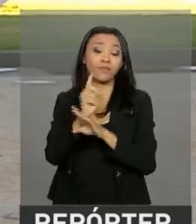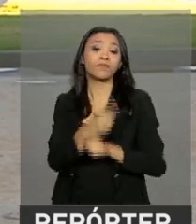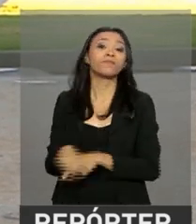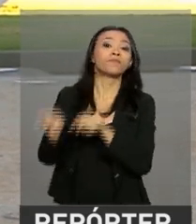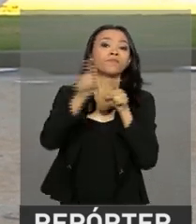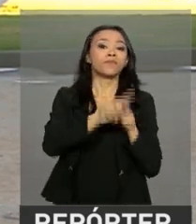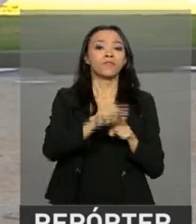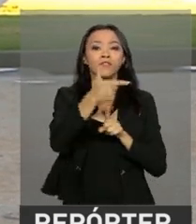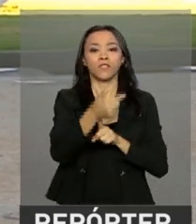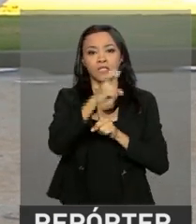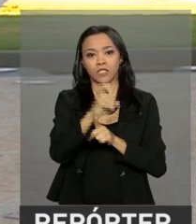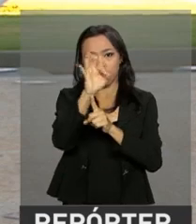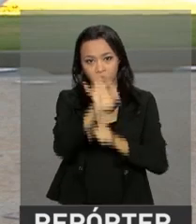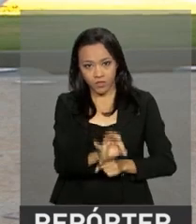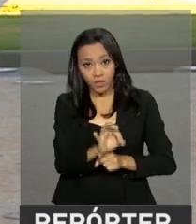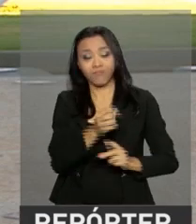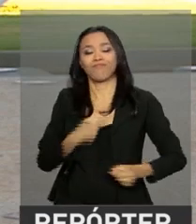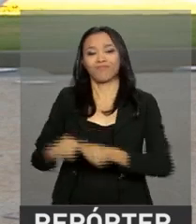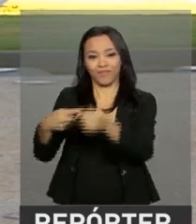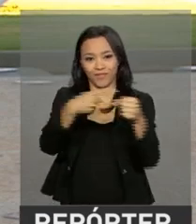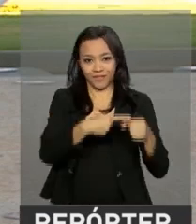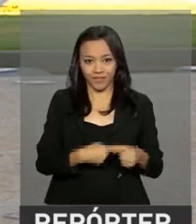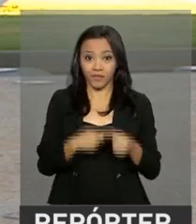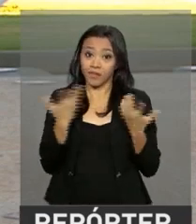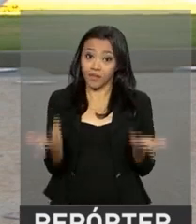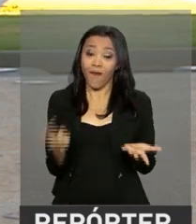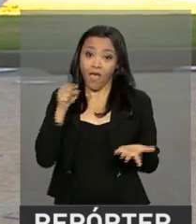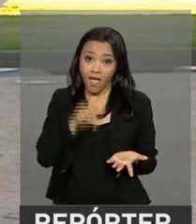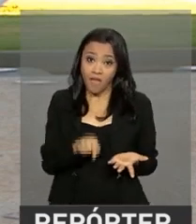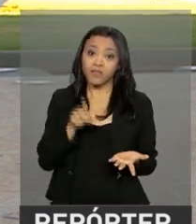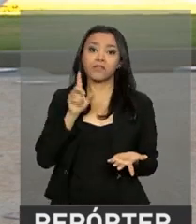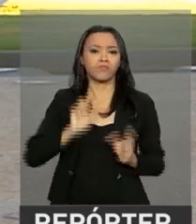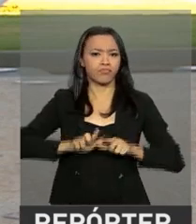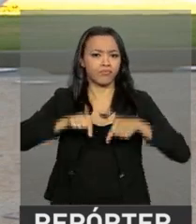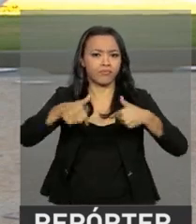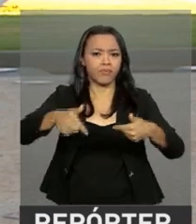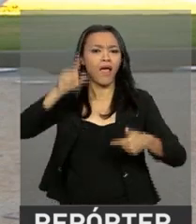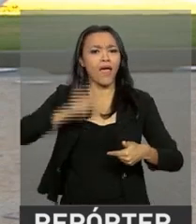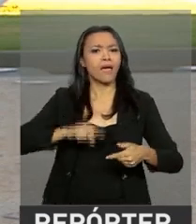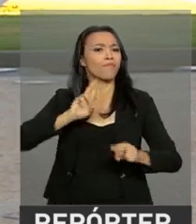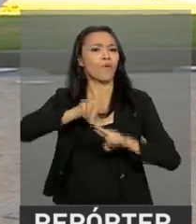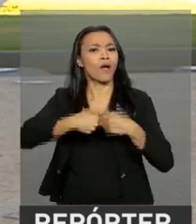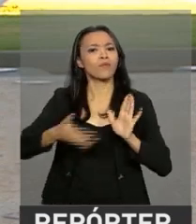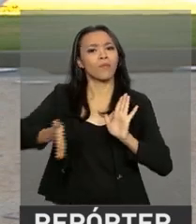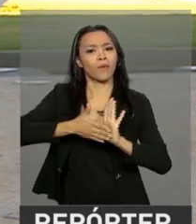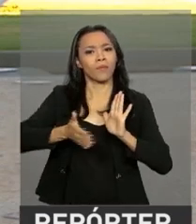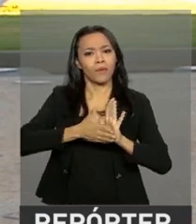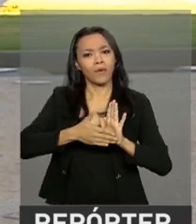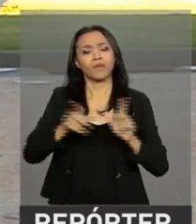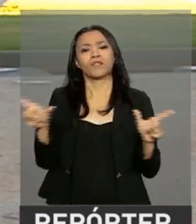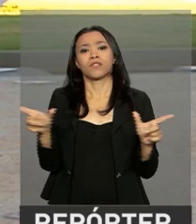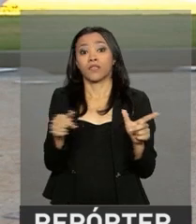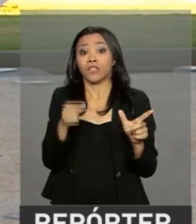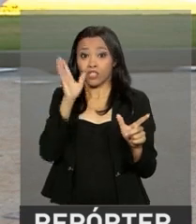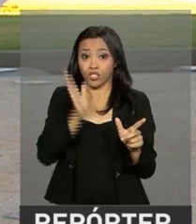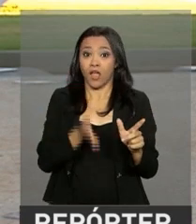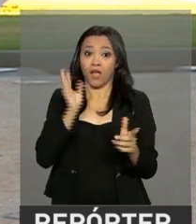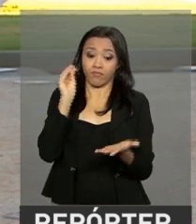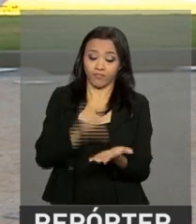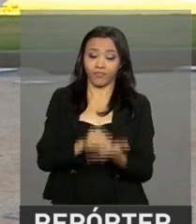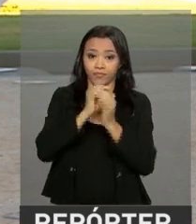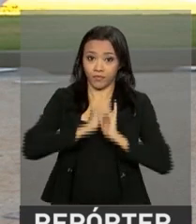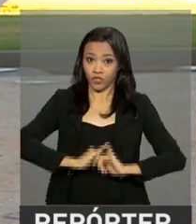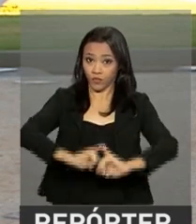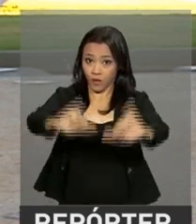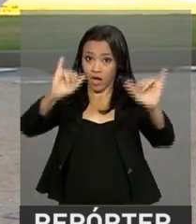estado e 25% para os municípios essa ação Está prevista em uma Medida Provisória publicada hoje no Diário Oficial da União